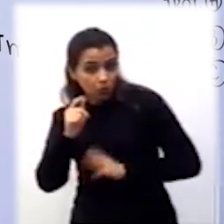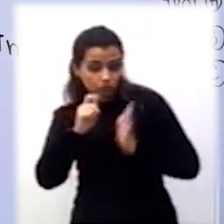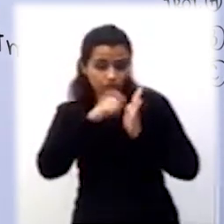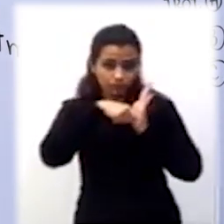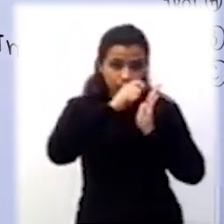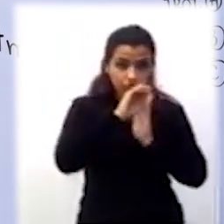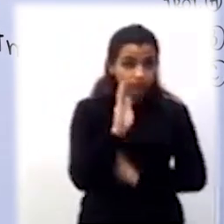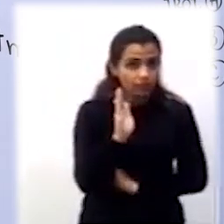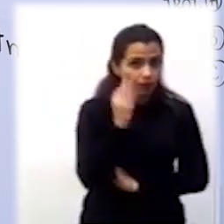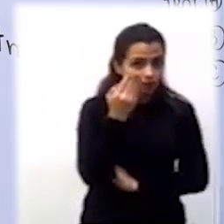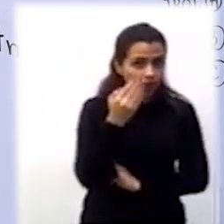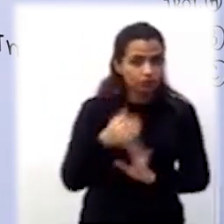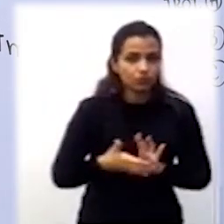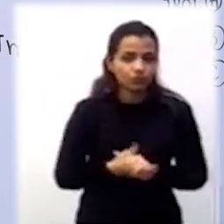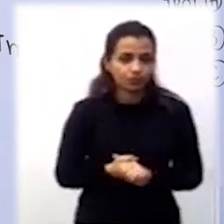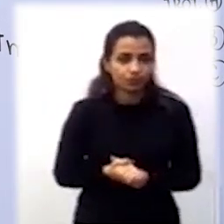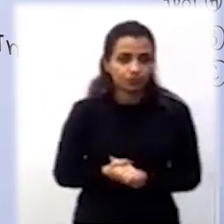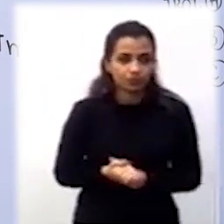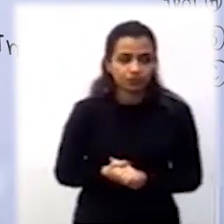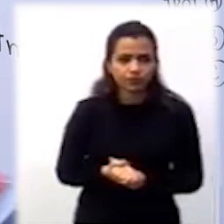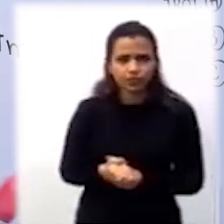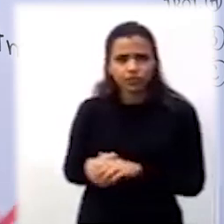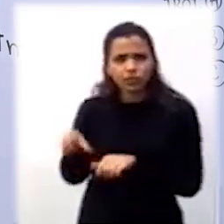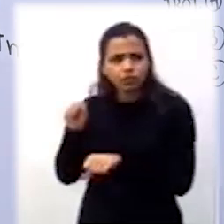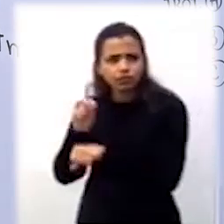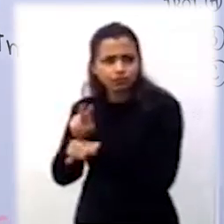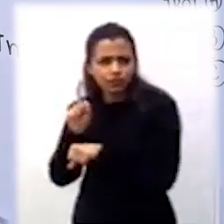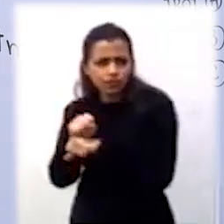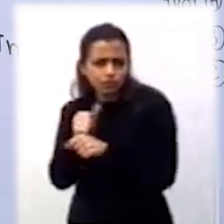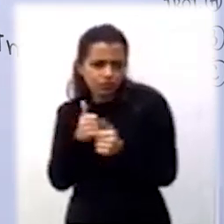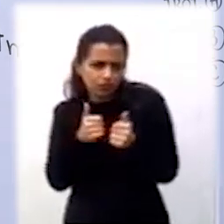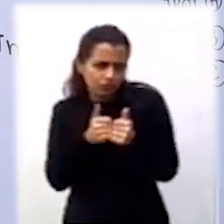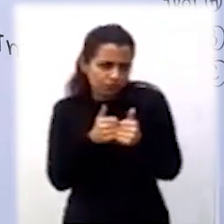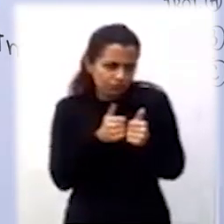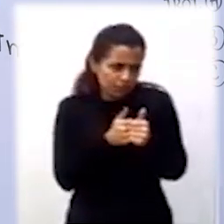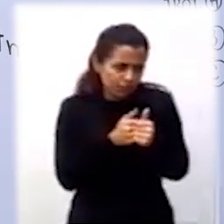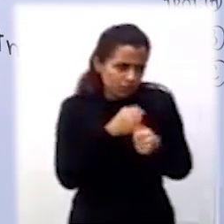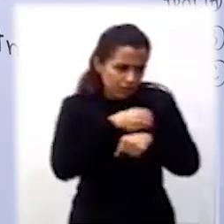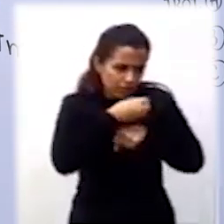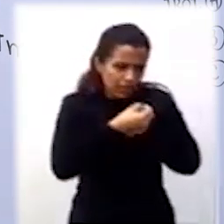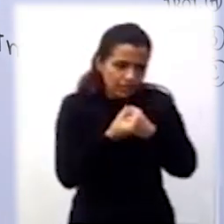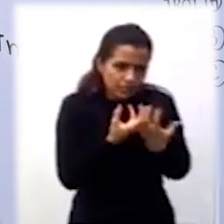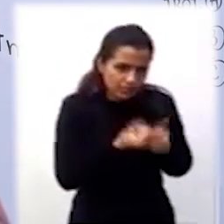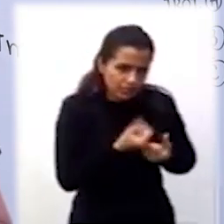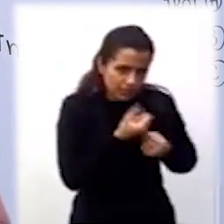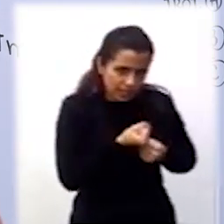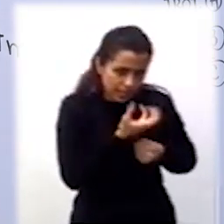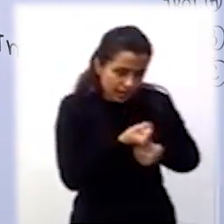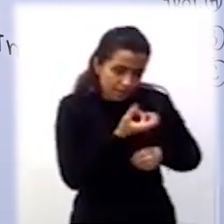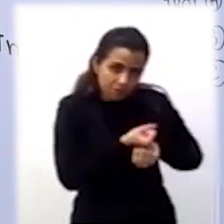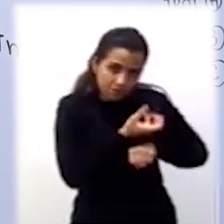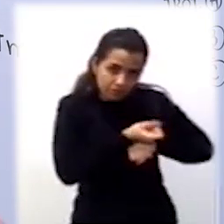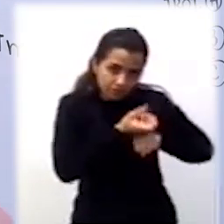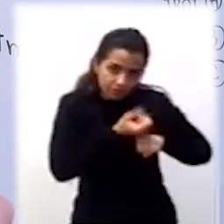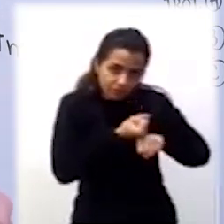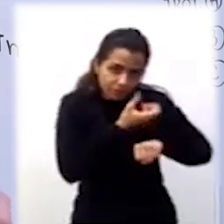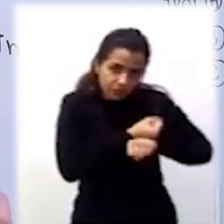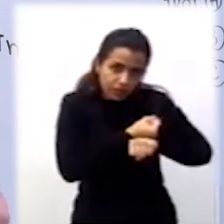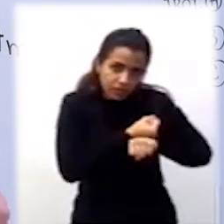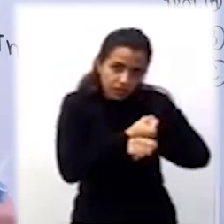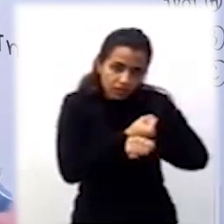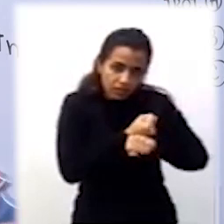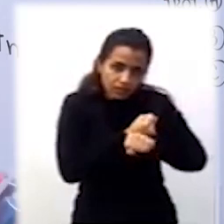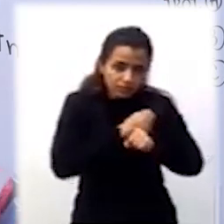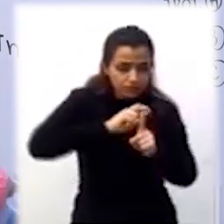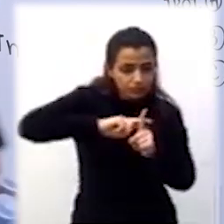Fala assim, um vírus que se aproxima da célula hospedeira, injeta seu material genético e multiplica-se com a ajuda